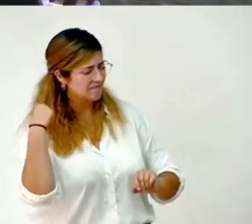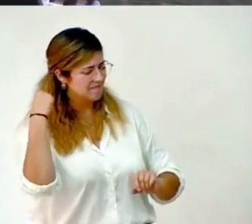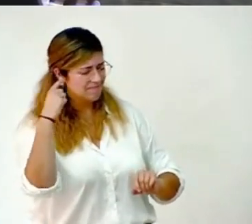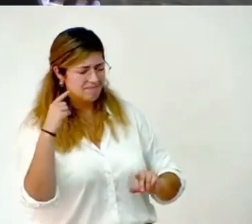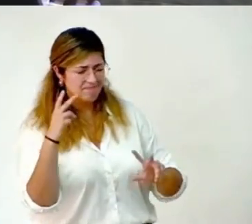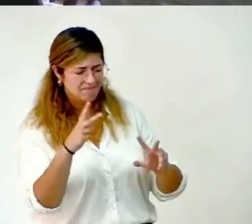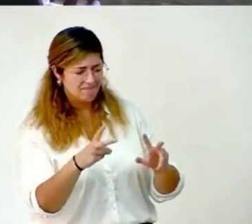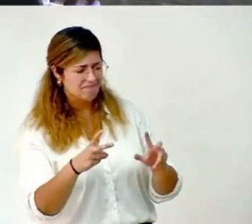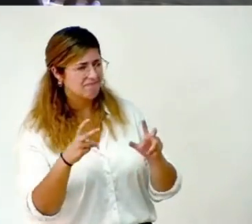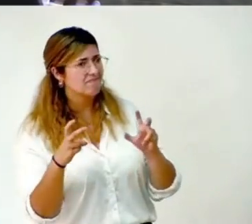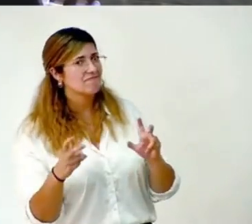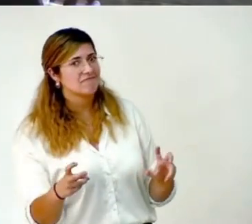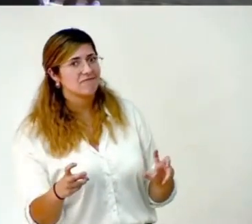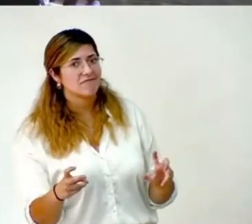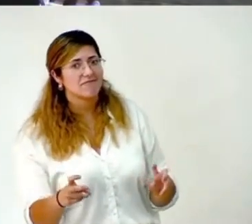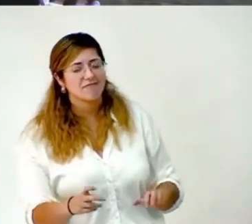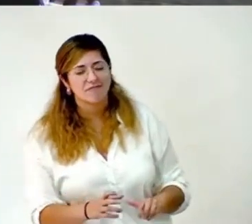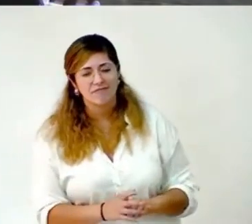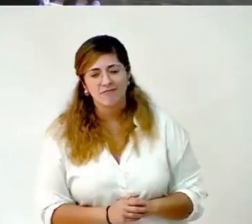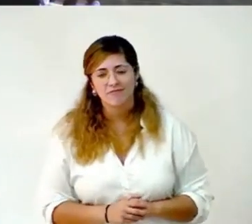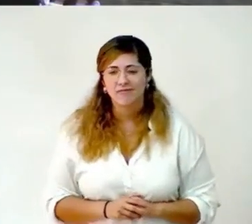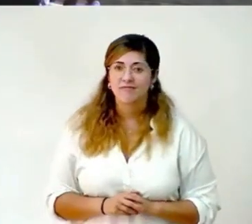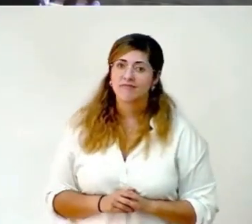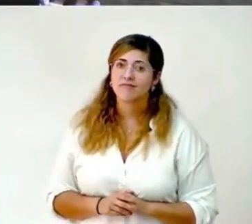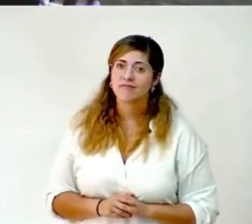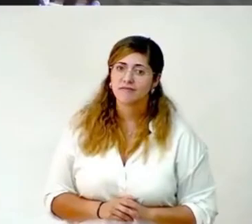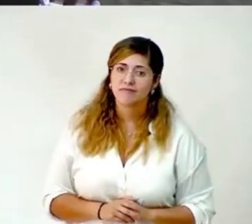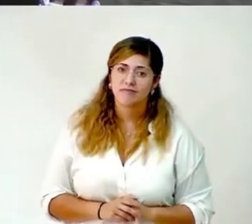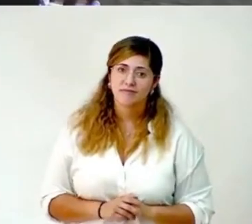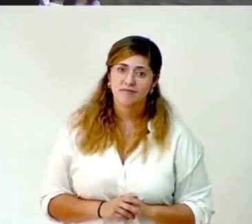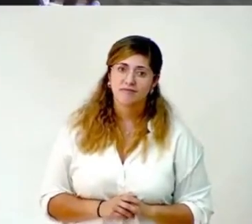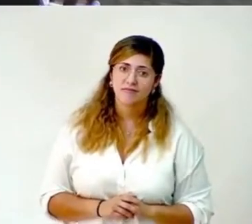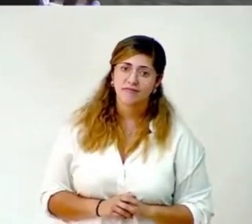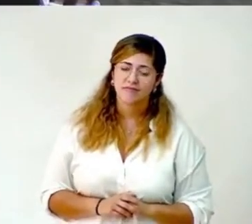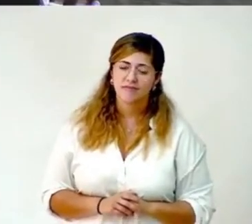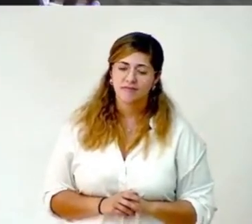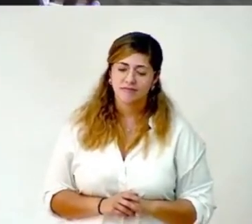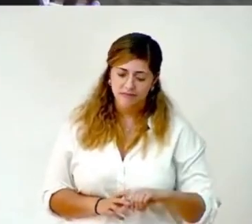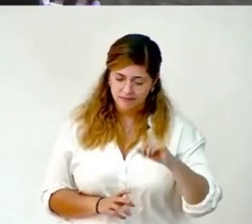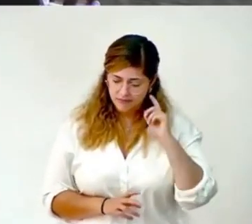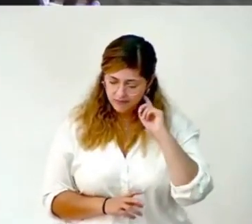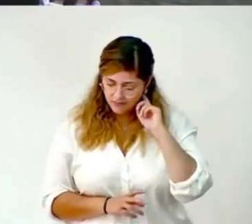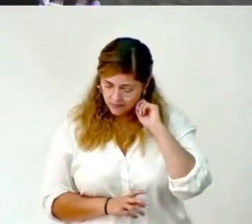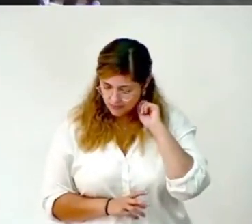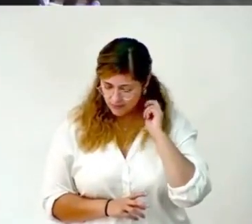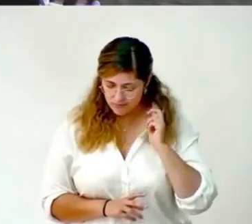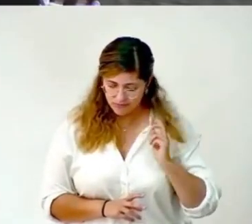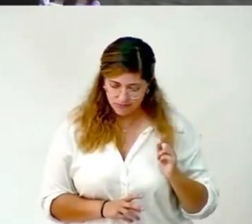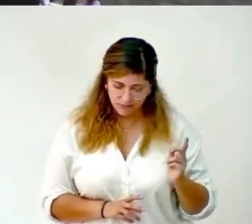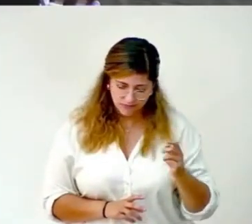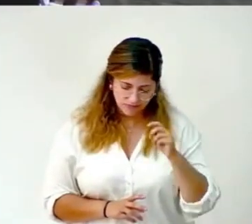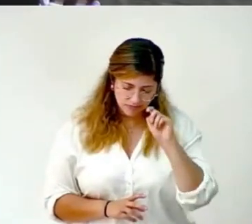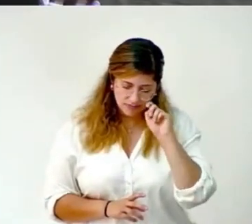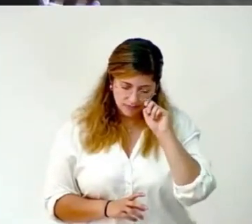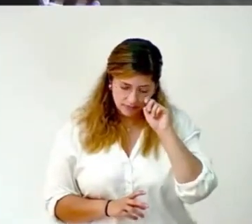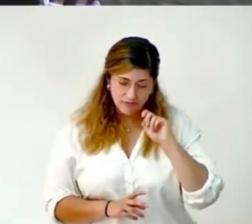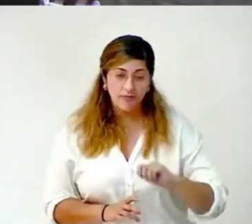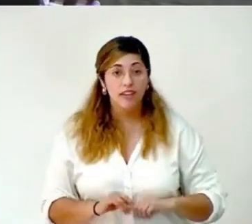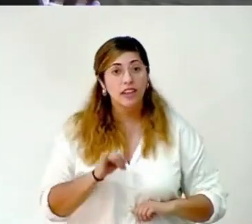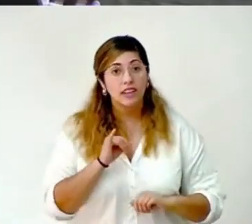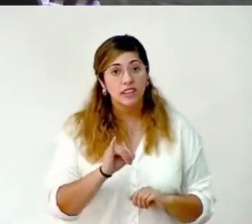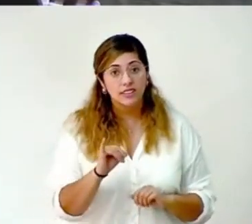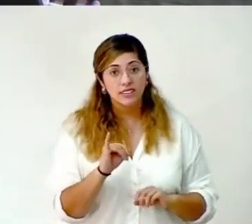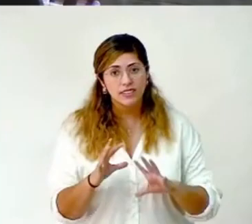Absolutamente não faz sentido nenhum. Não faz sentido nenhum. Se você ouve essa